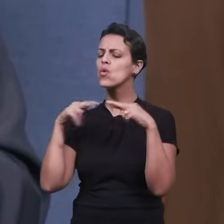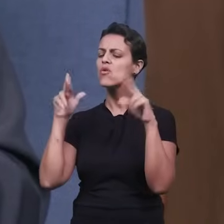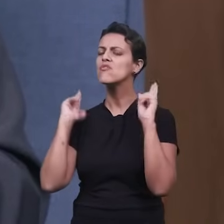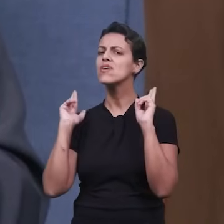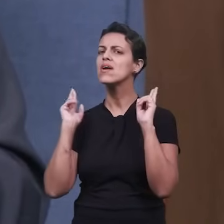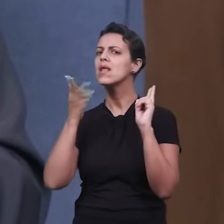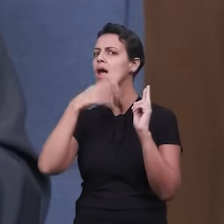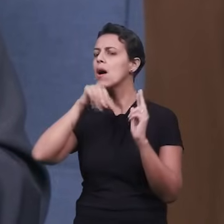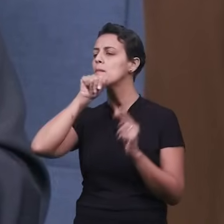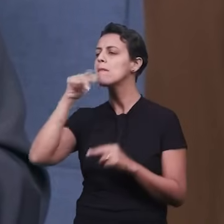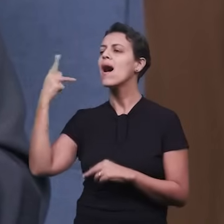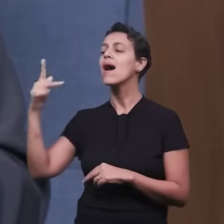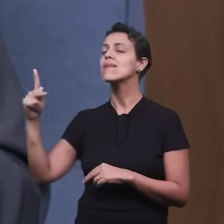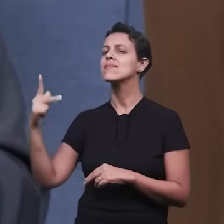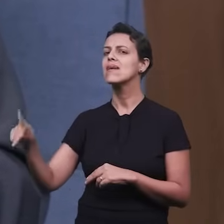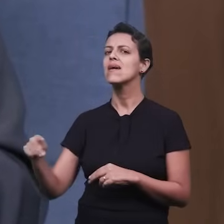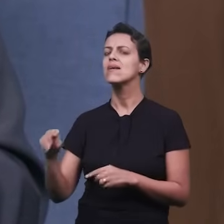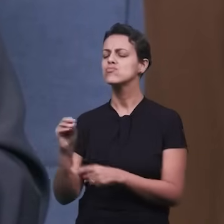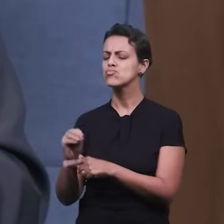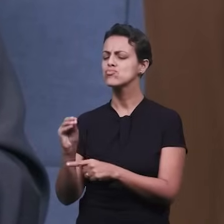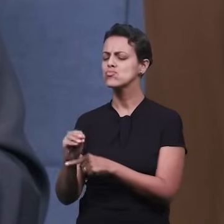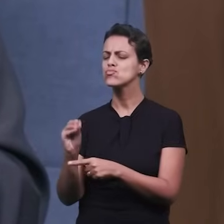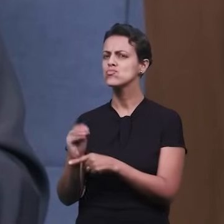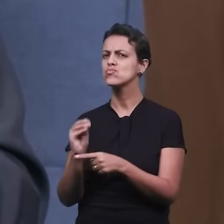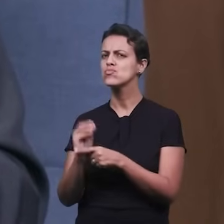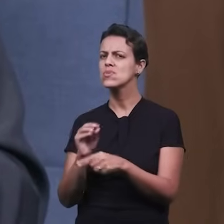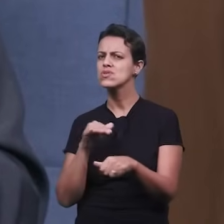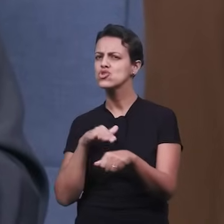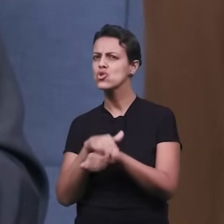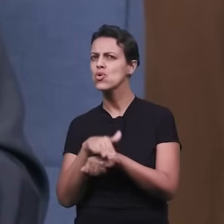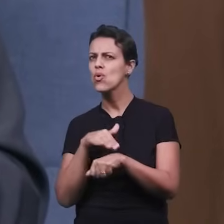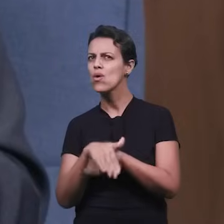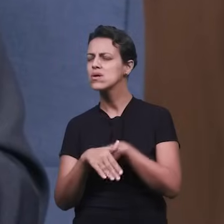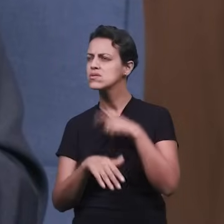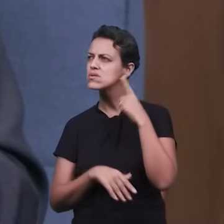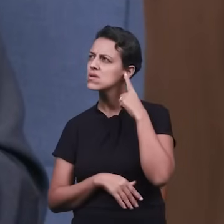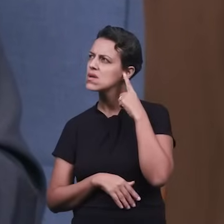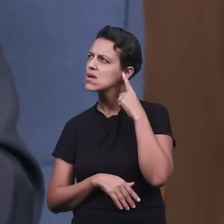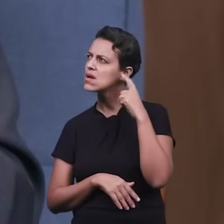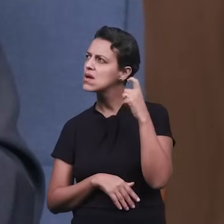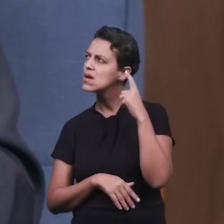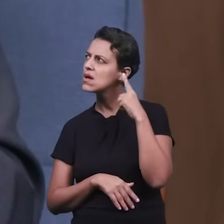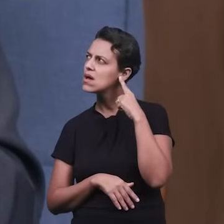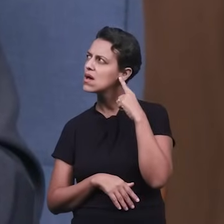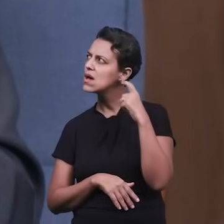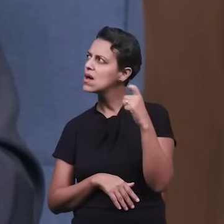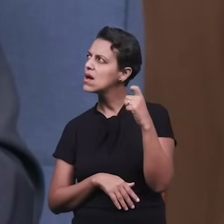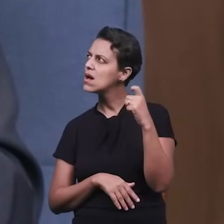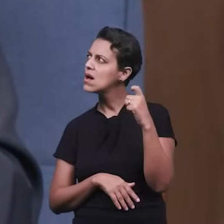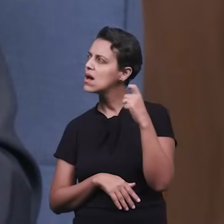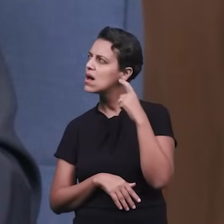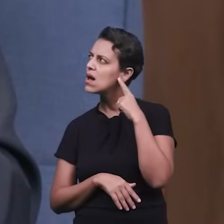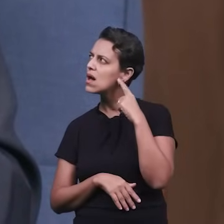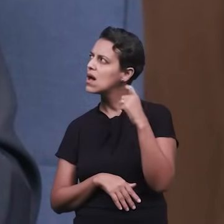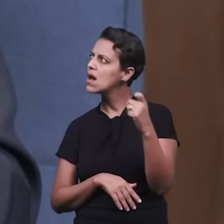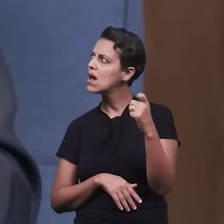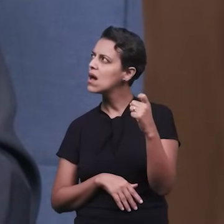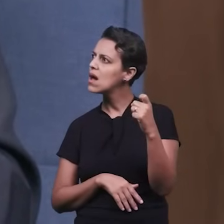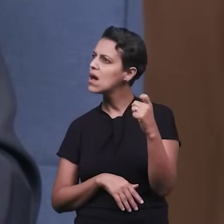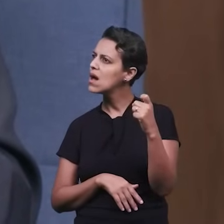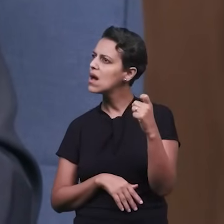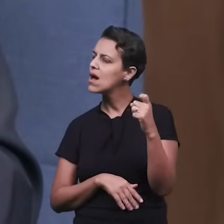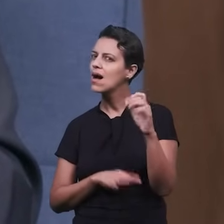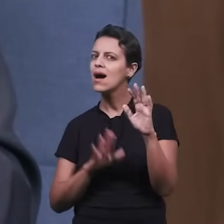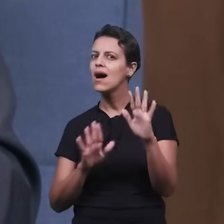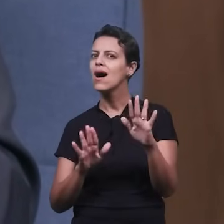dele, Jessé. E tá a ovelhinha lá à noite, um barulho estranho, mas eu estou ouvindo a voz de Davi, o